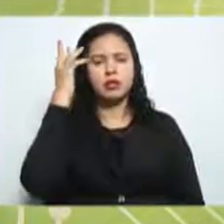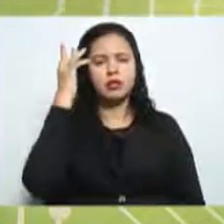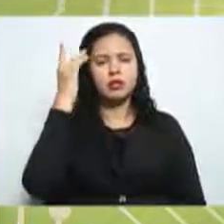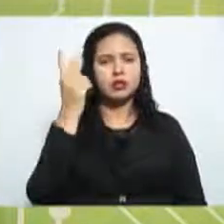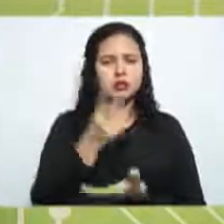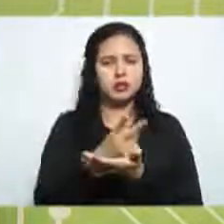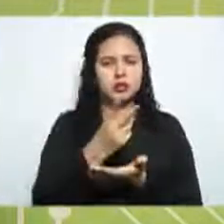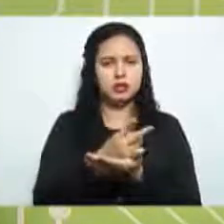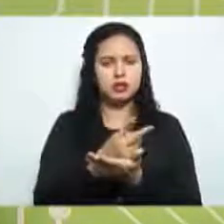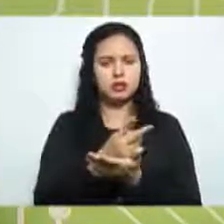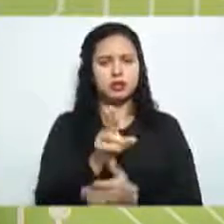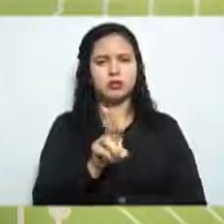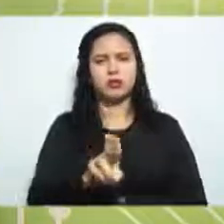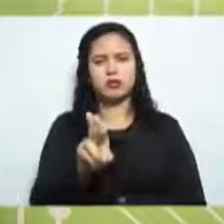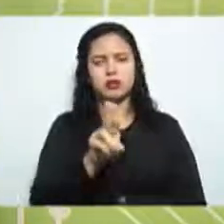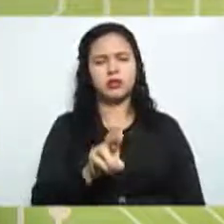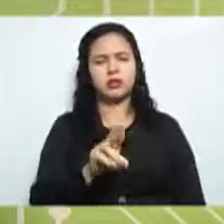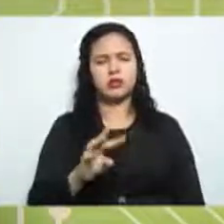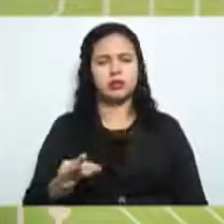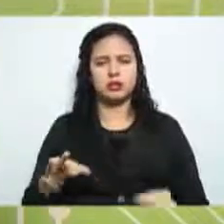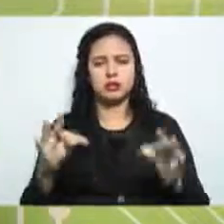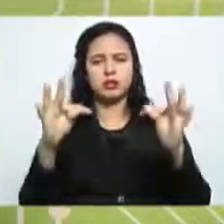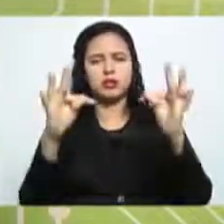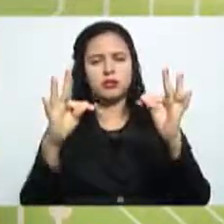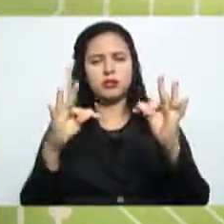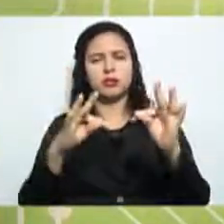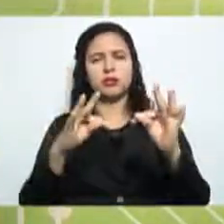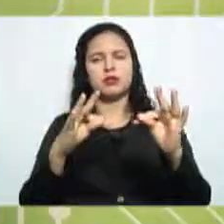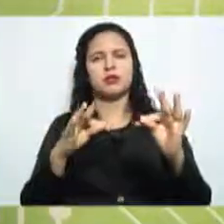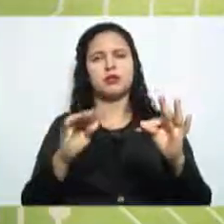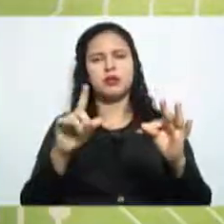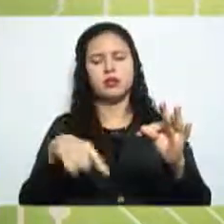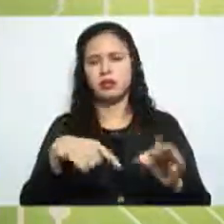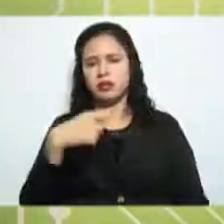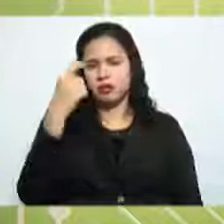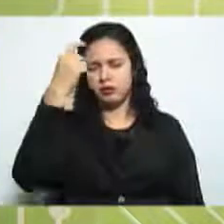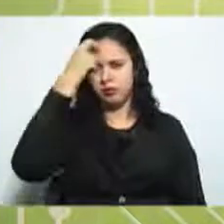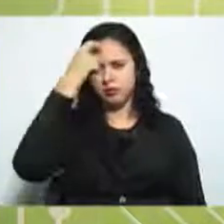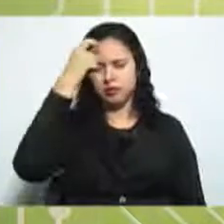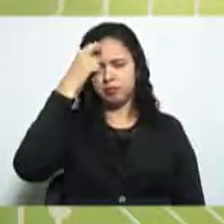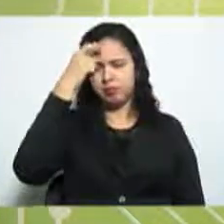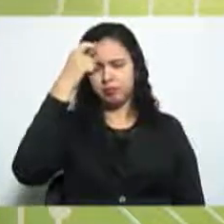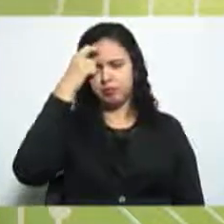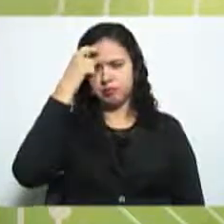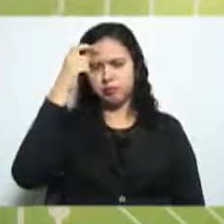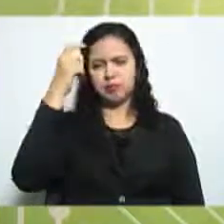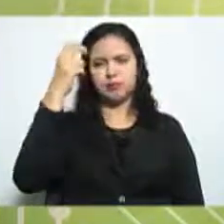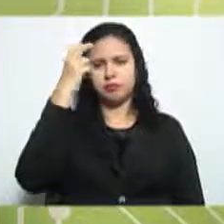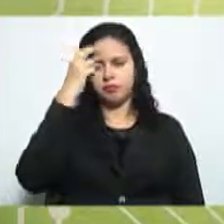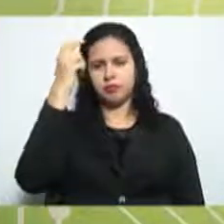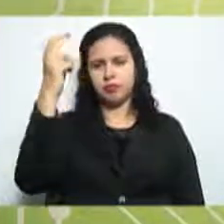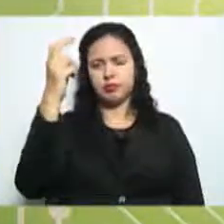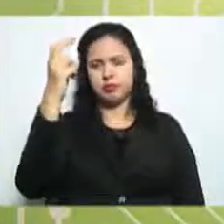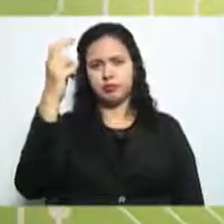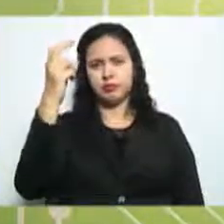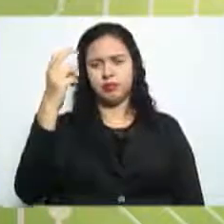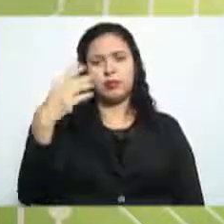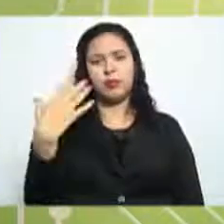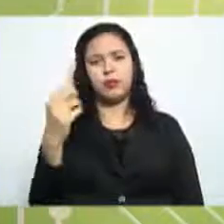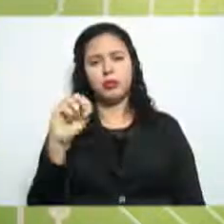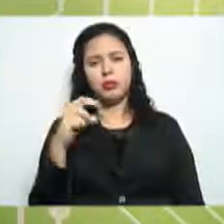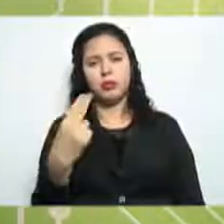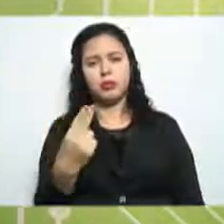por meio da tecnologia, as coisas estão indo para a robótica, para a inteligência artificial? Ou às vezes essa modernização pode ser focada